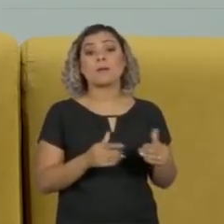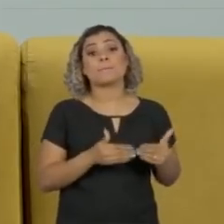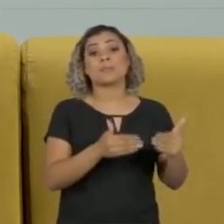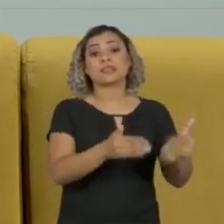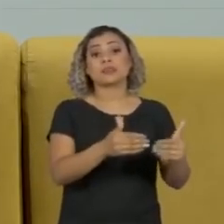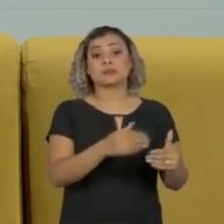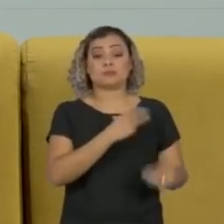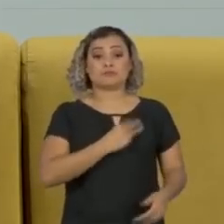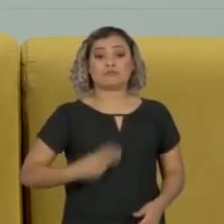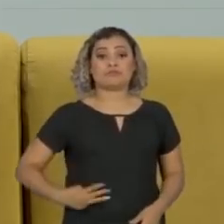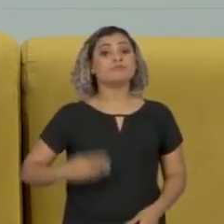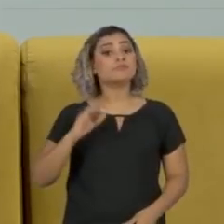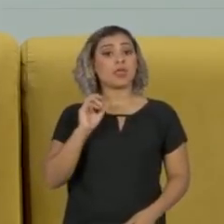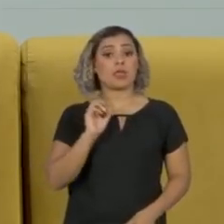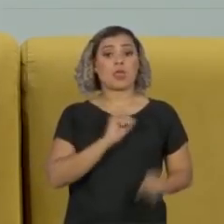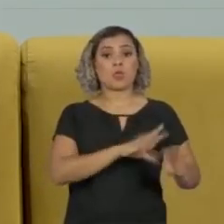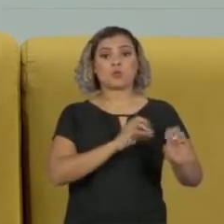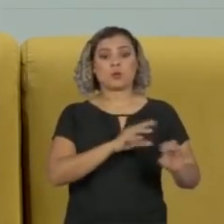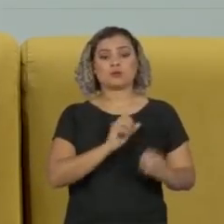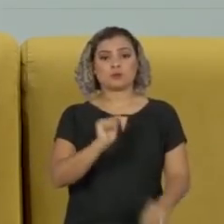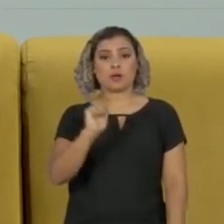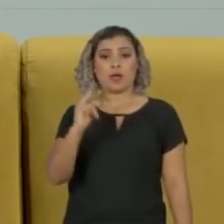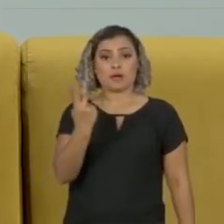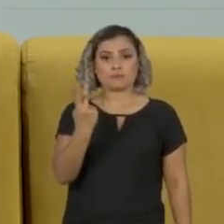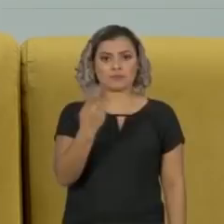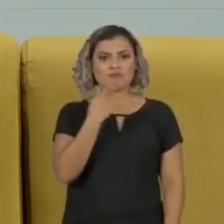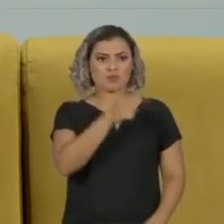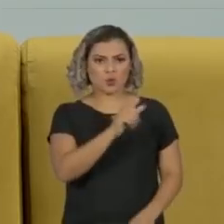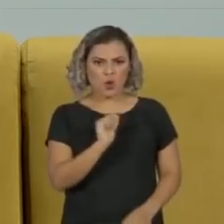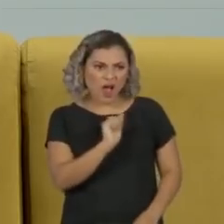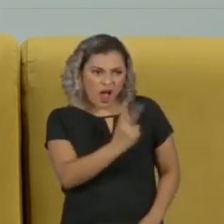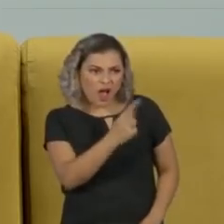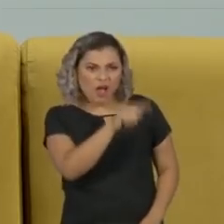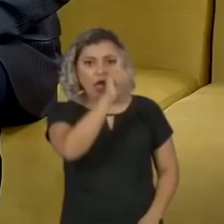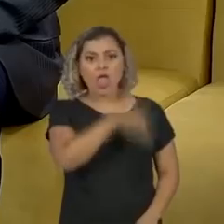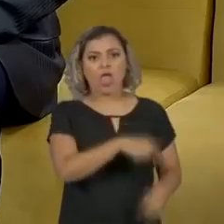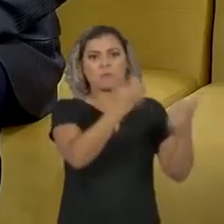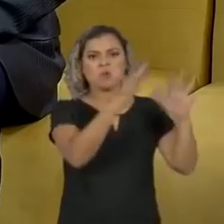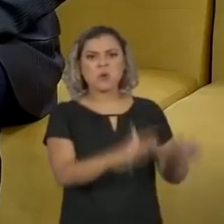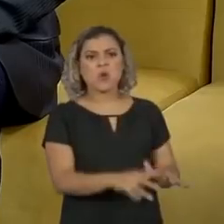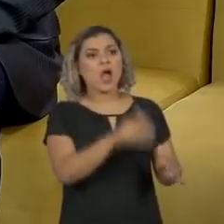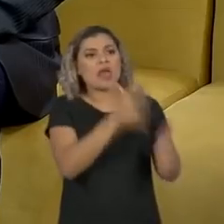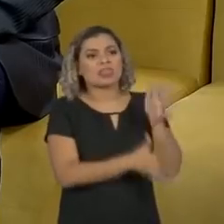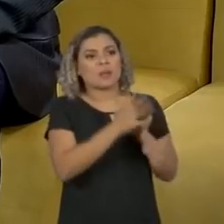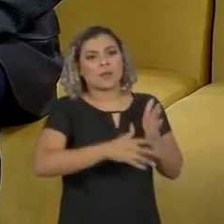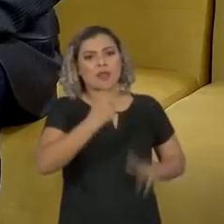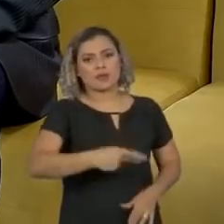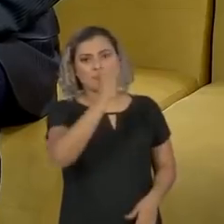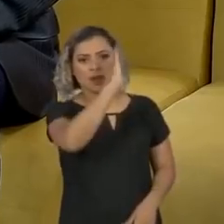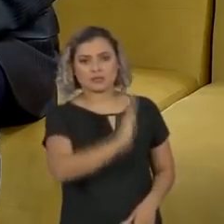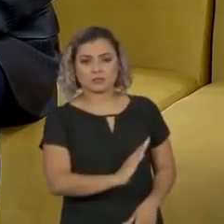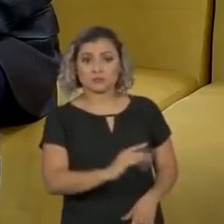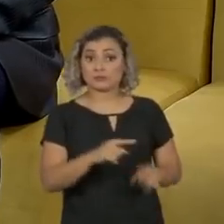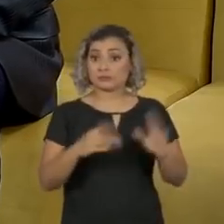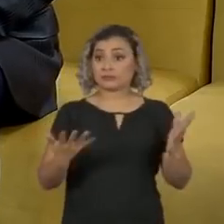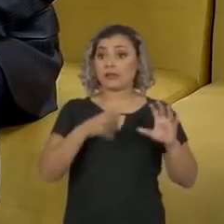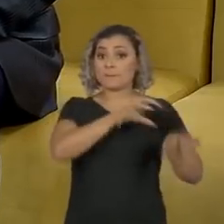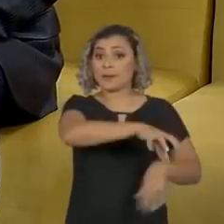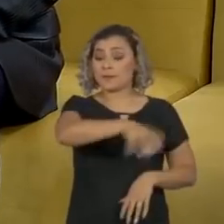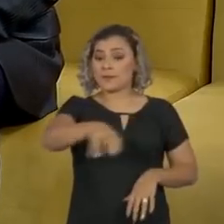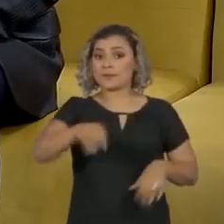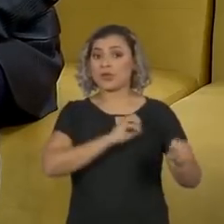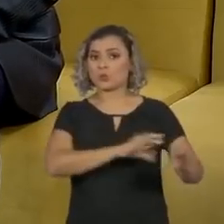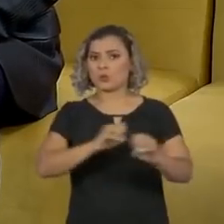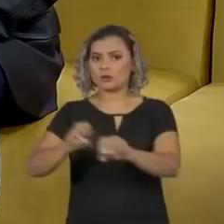Abraham Weintraub. Maia afirmou que o ministro atrapalha o Brasil e é um desastre. Entidades ligadas à educação afirmam que